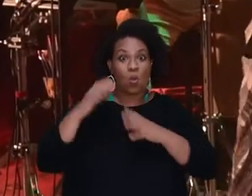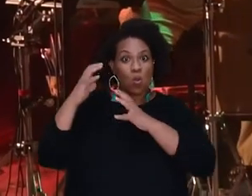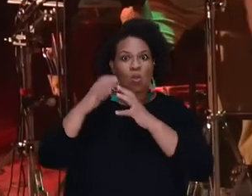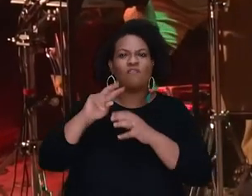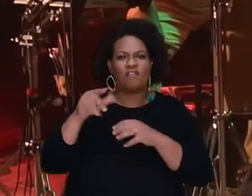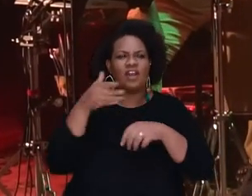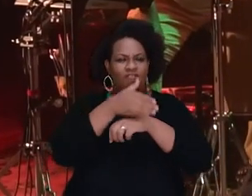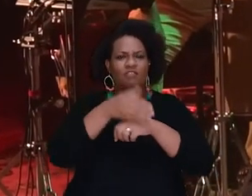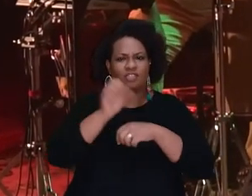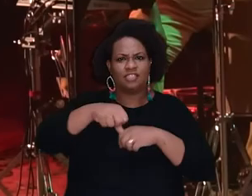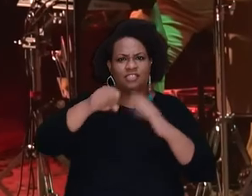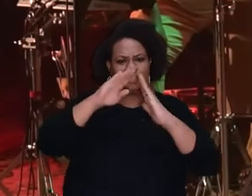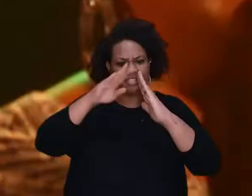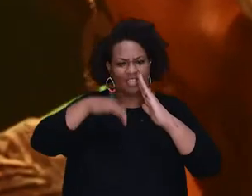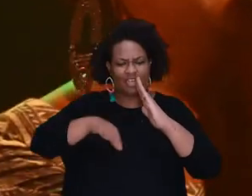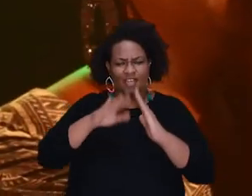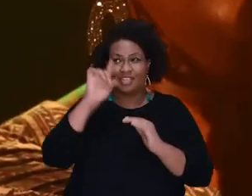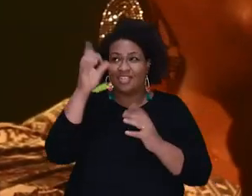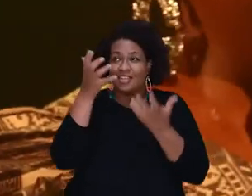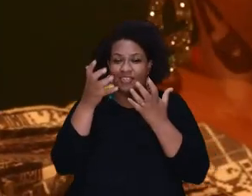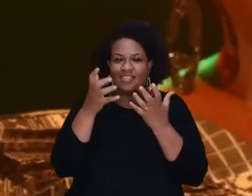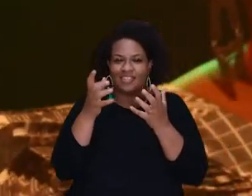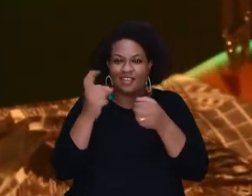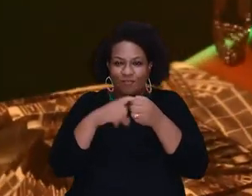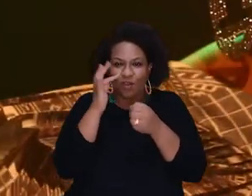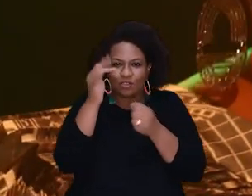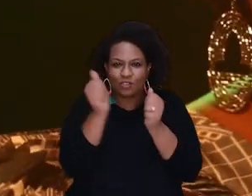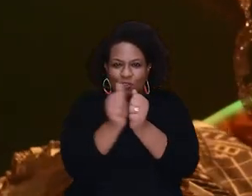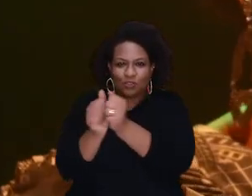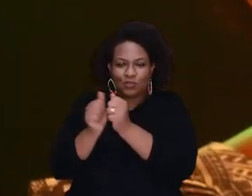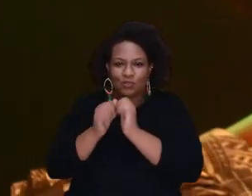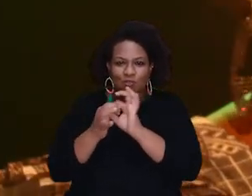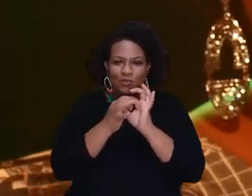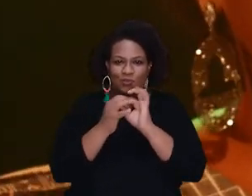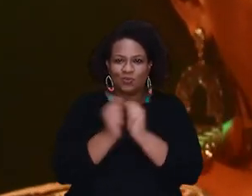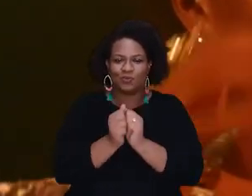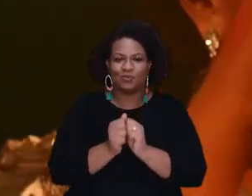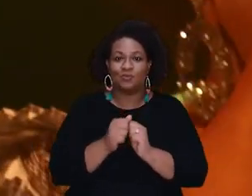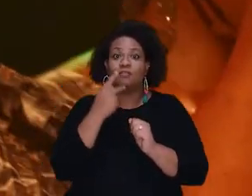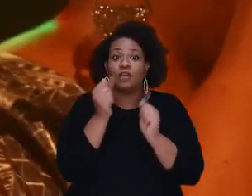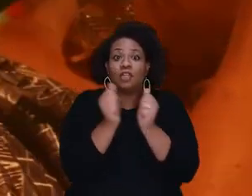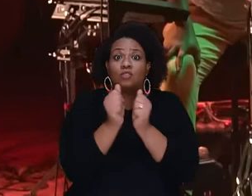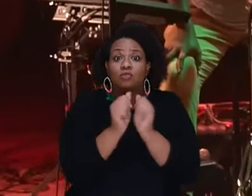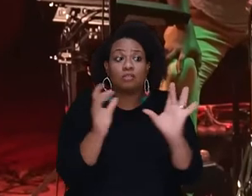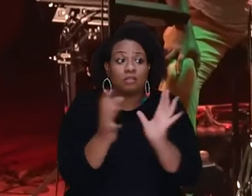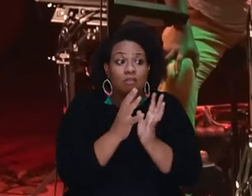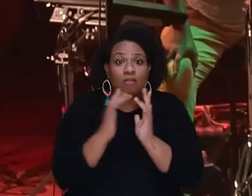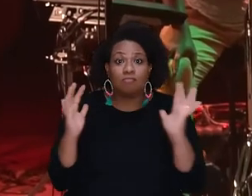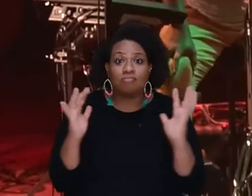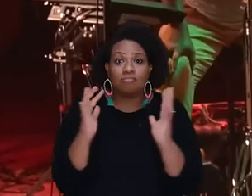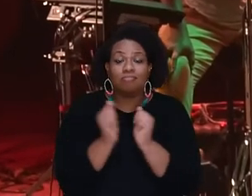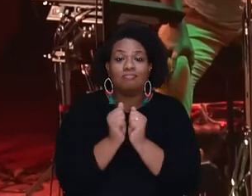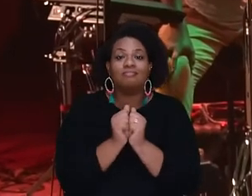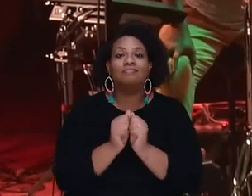palco, mas o Coco vai voltar sim para os terreiros. Se Deus quiser, em breve a gente vai estar tudo juntinho e amontoado. Falar